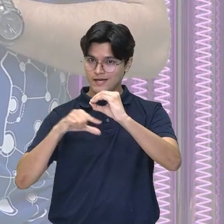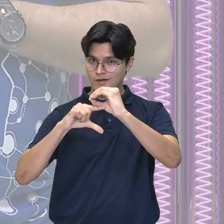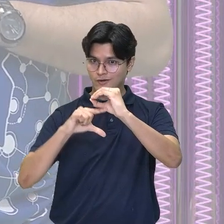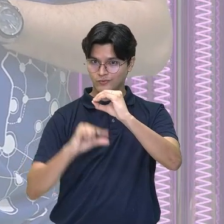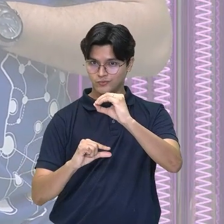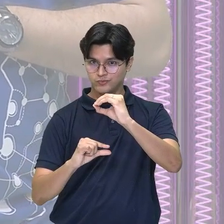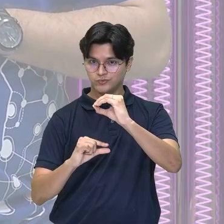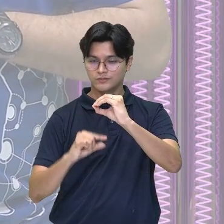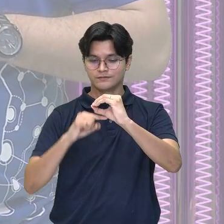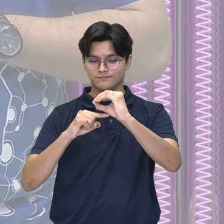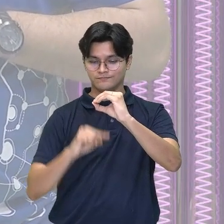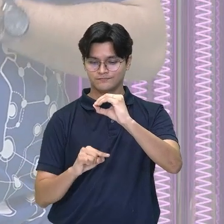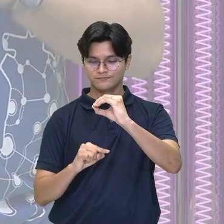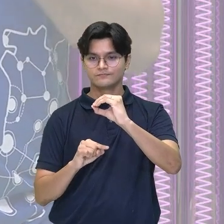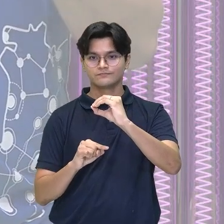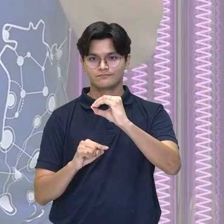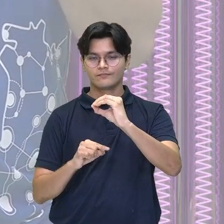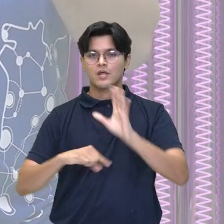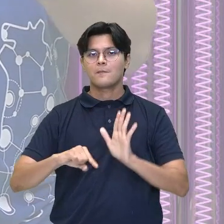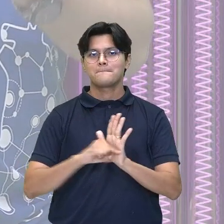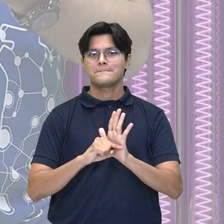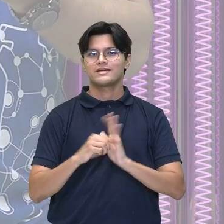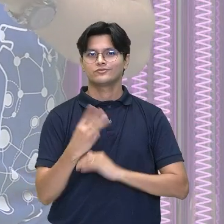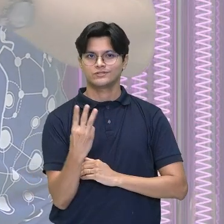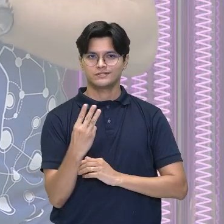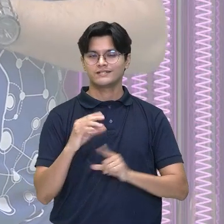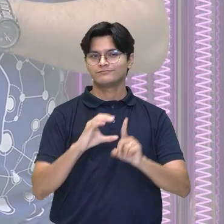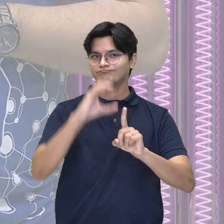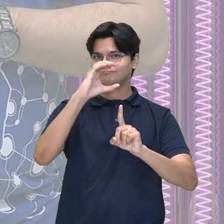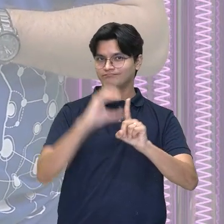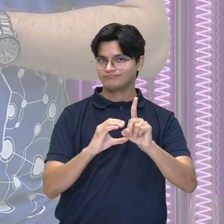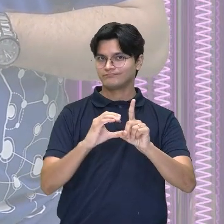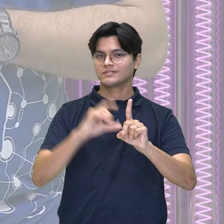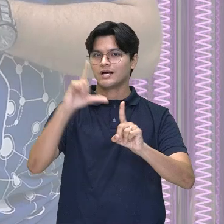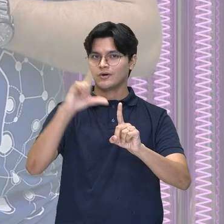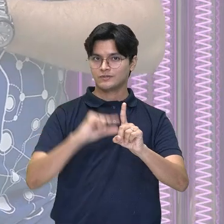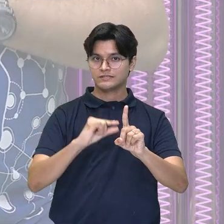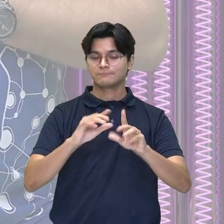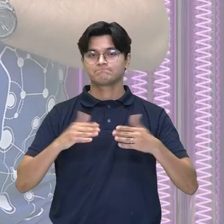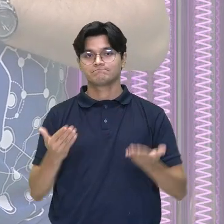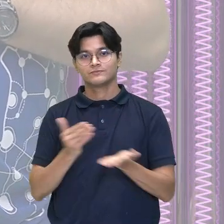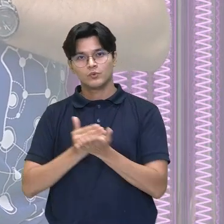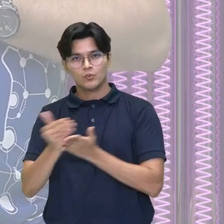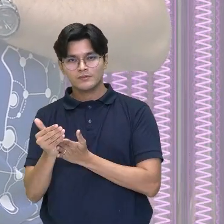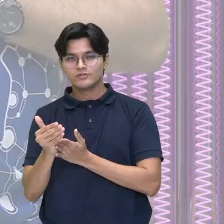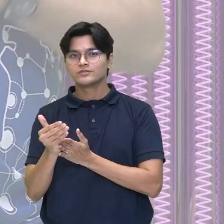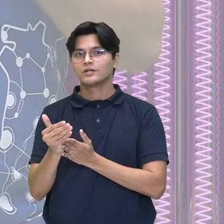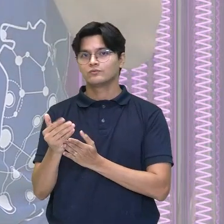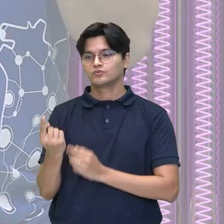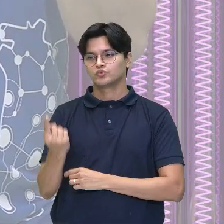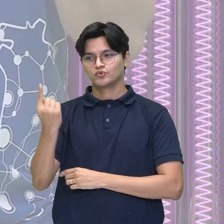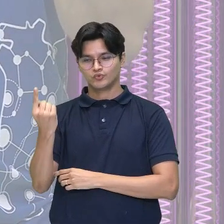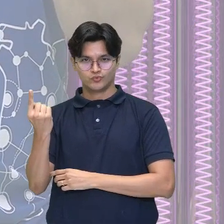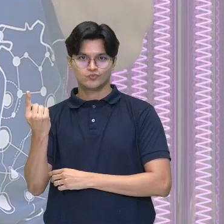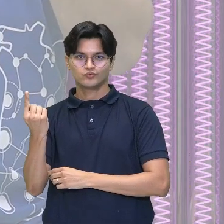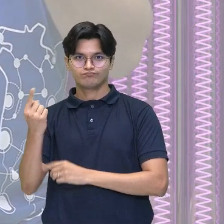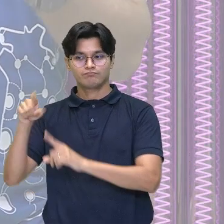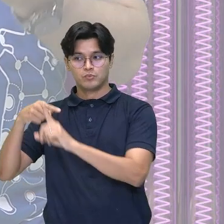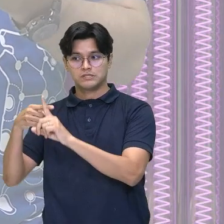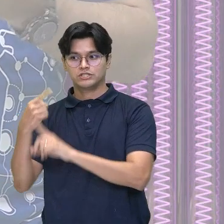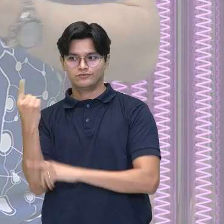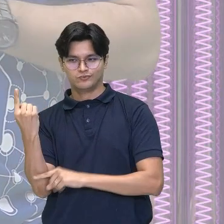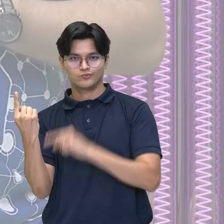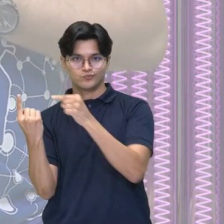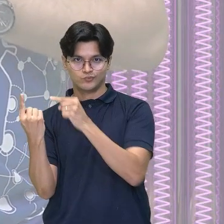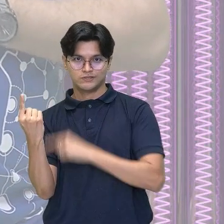menos 3 graus Celsius. Então, começamos ali no 1 grau Celsius e caímos, ou seja, após cair